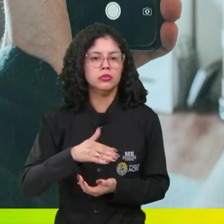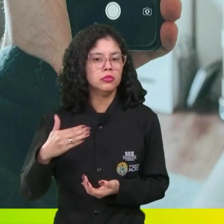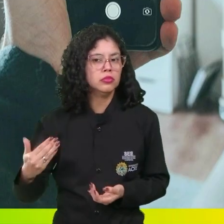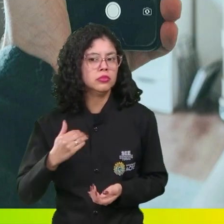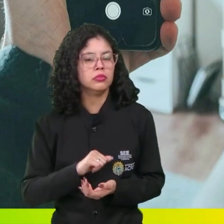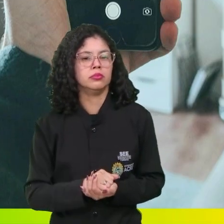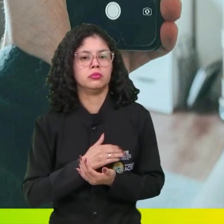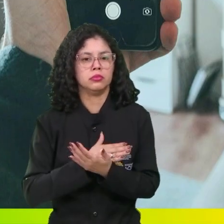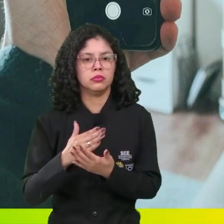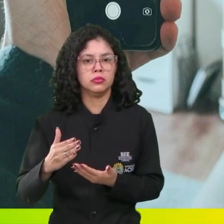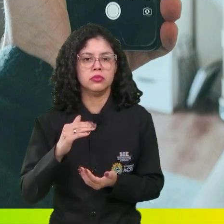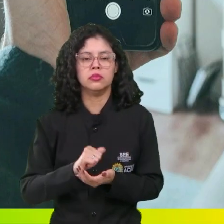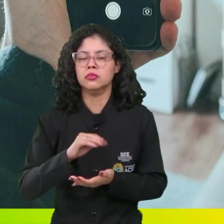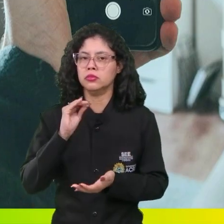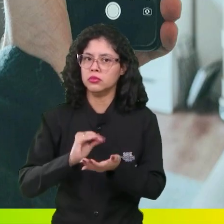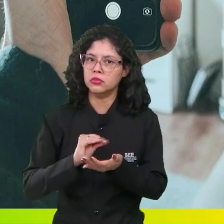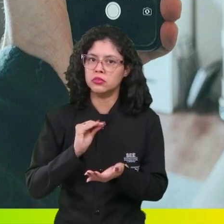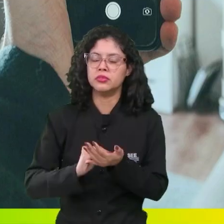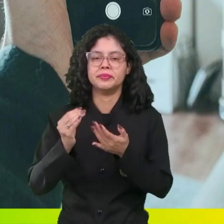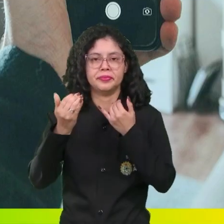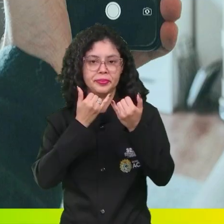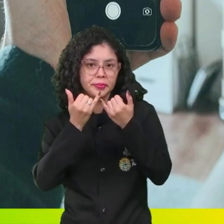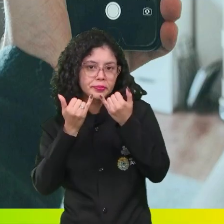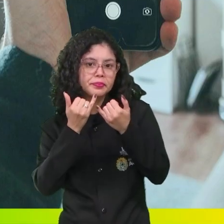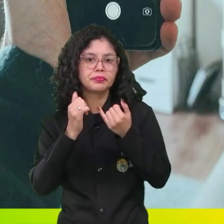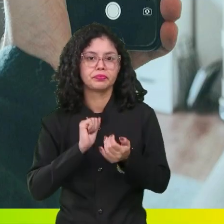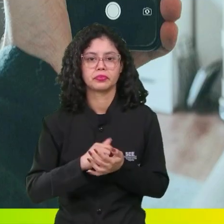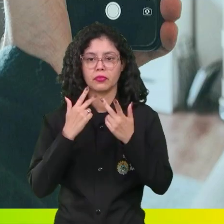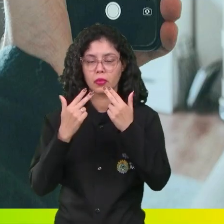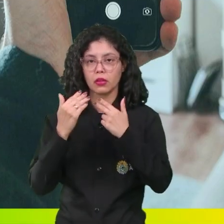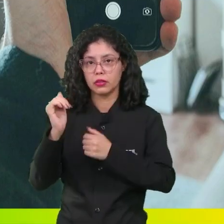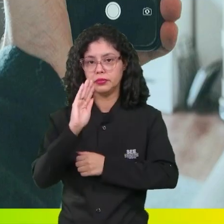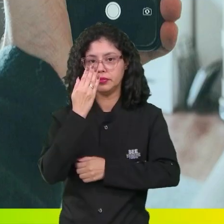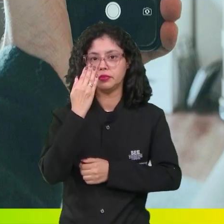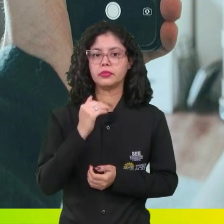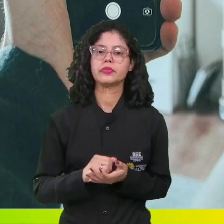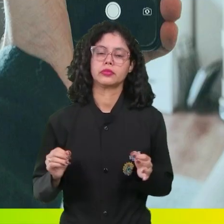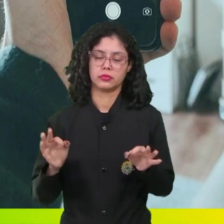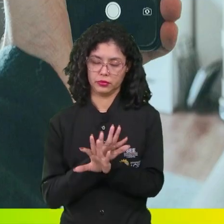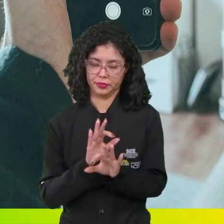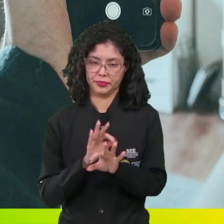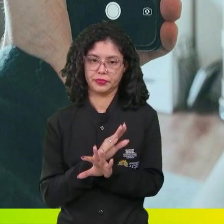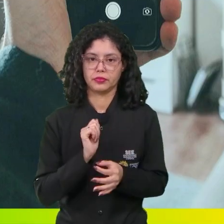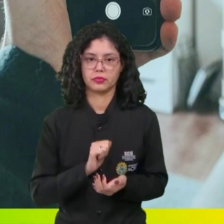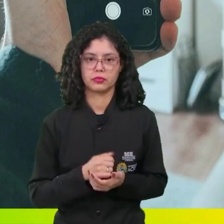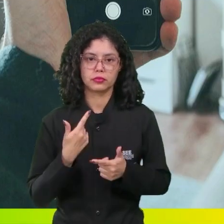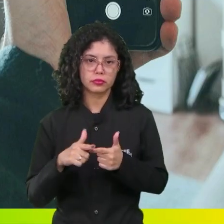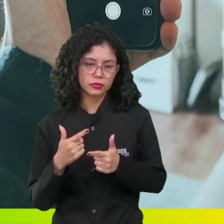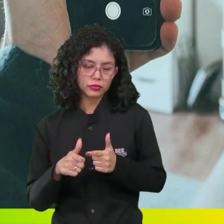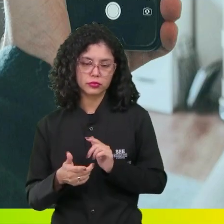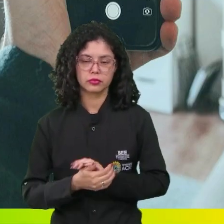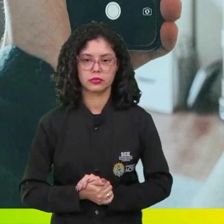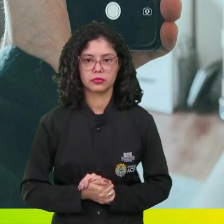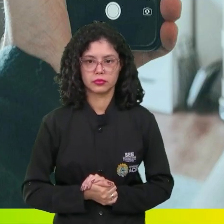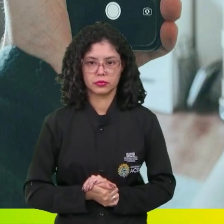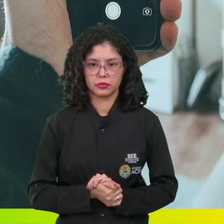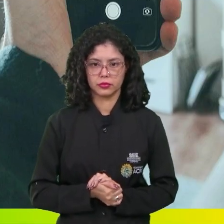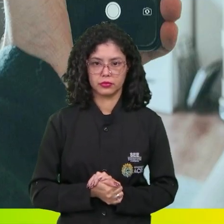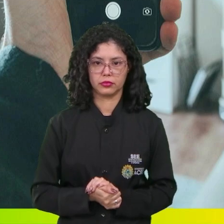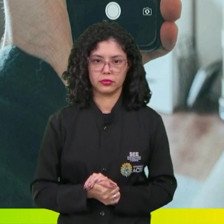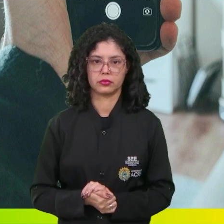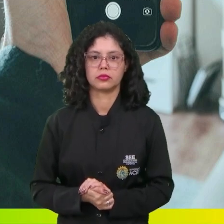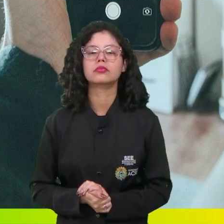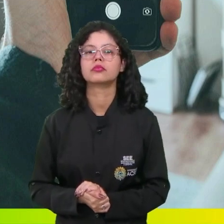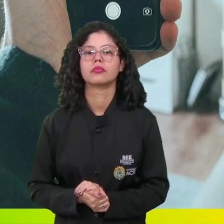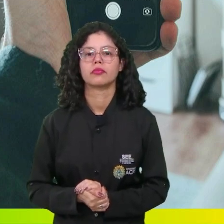começa essa onda de desinformação, de fake news no geral, acaba por ser um problema. Então,